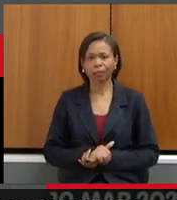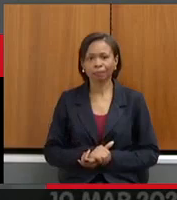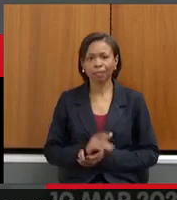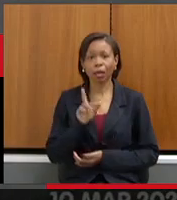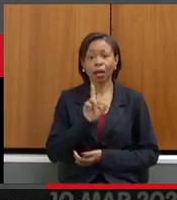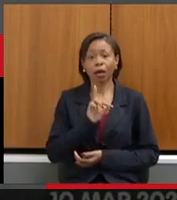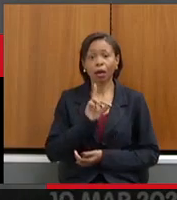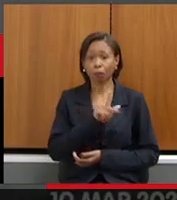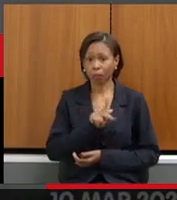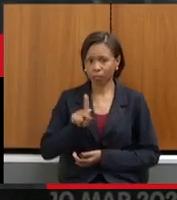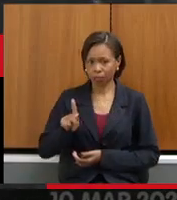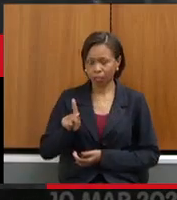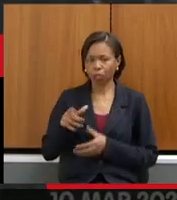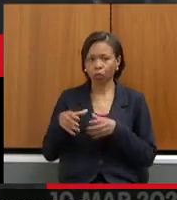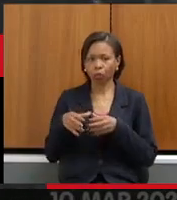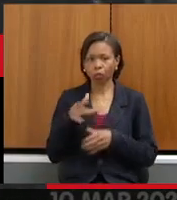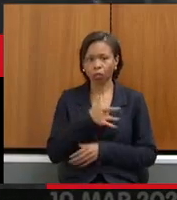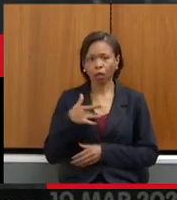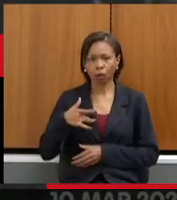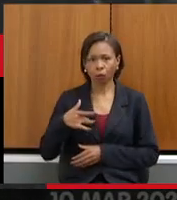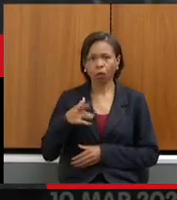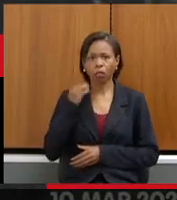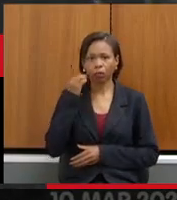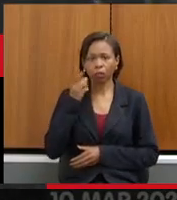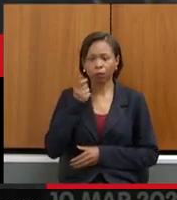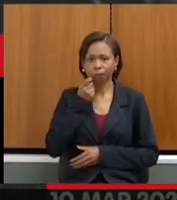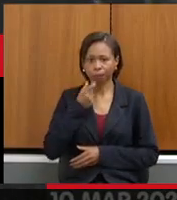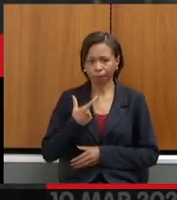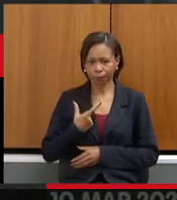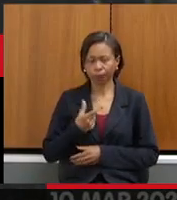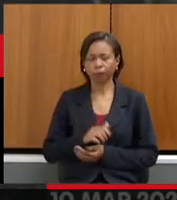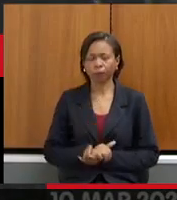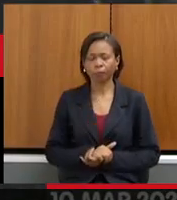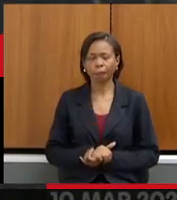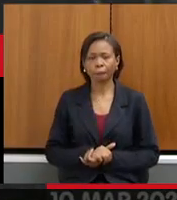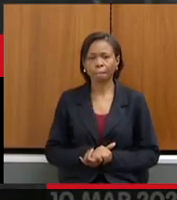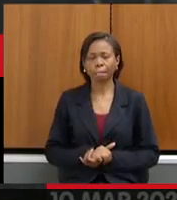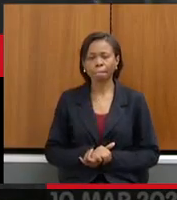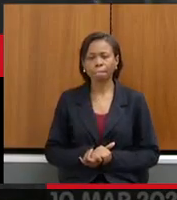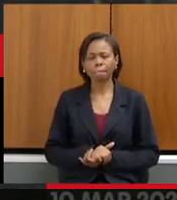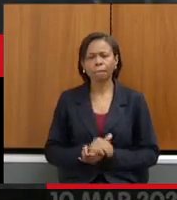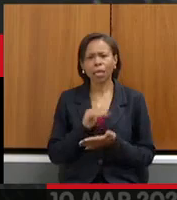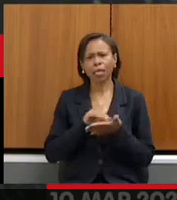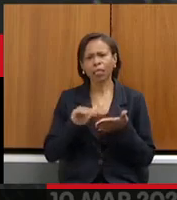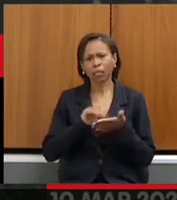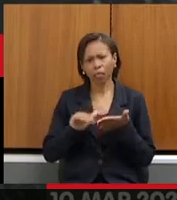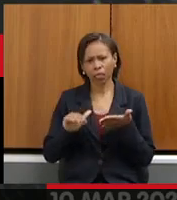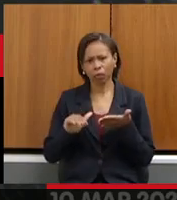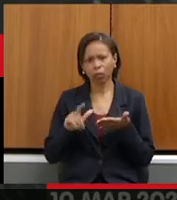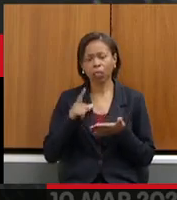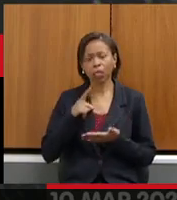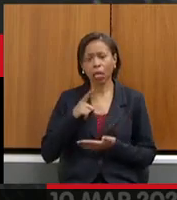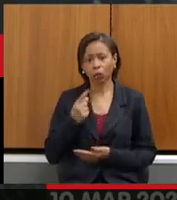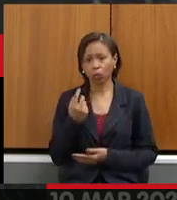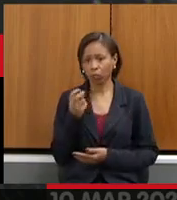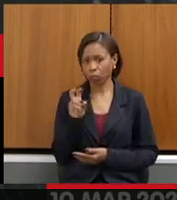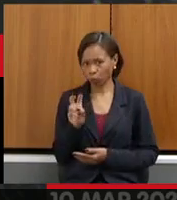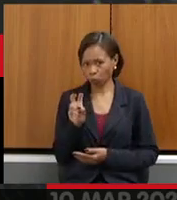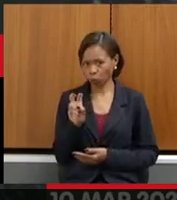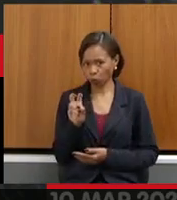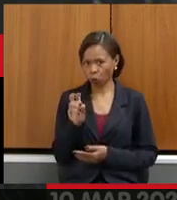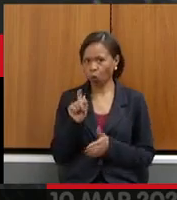presidente da Comissão de saúde Deputado João Vitor Xavier enfim secretária eu acho que são cinco questões